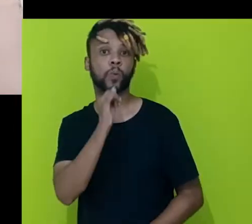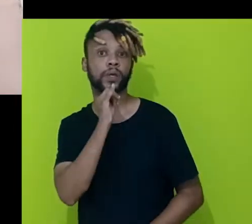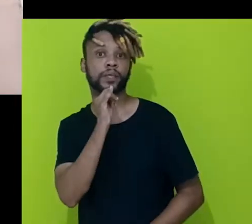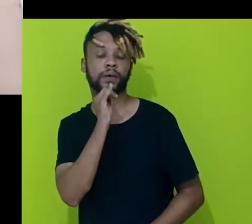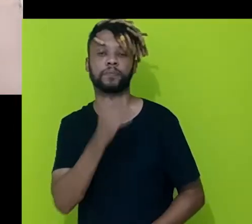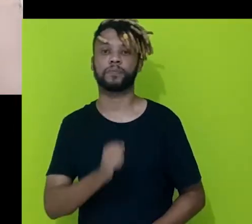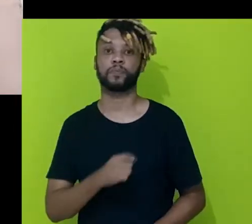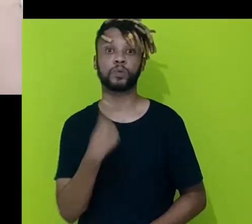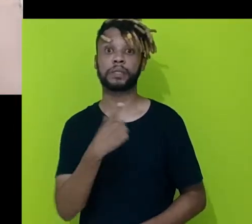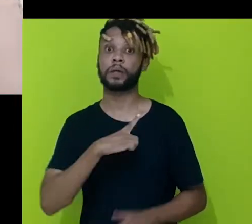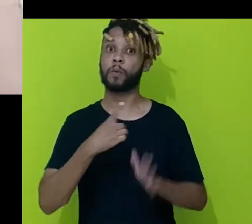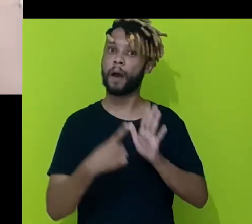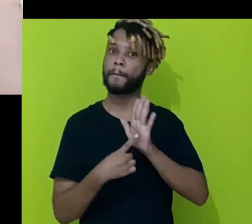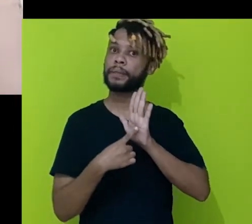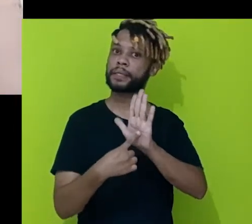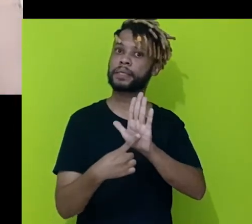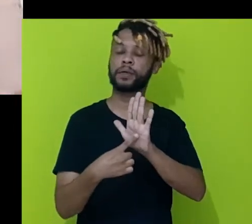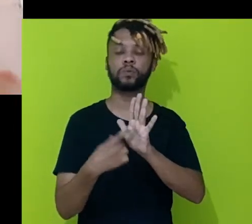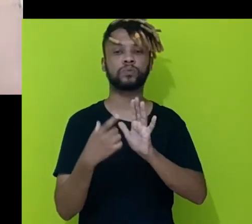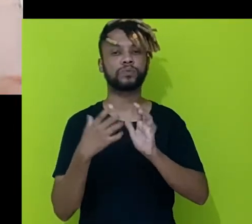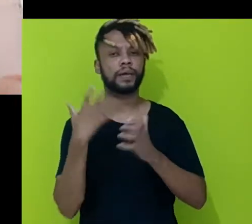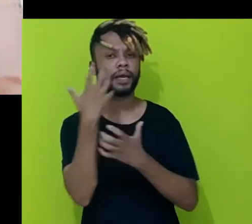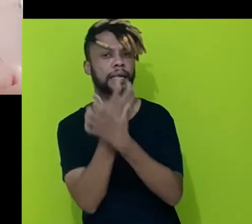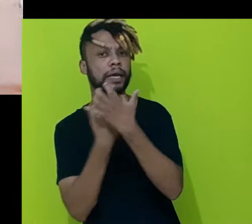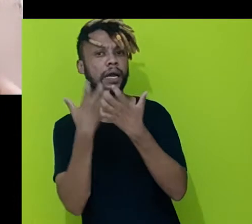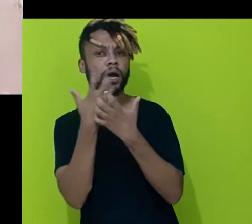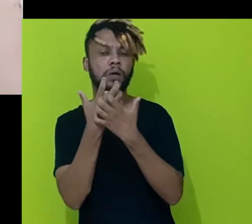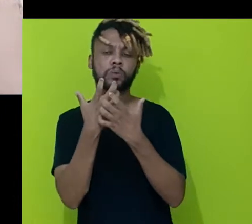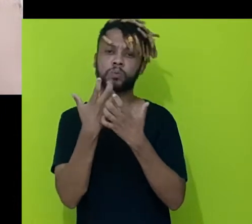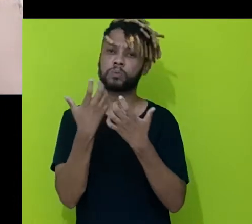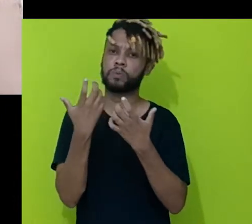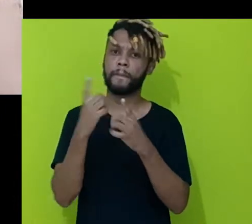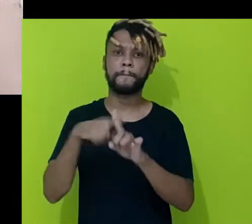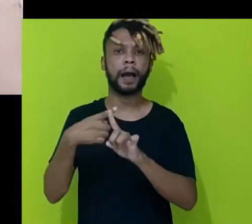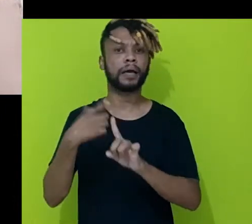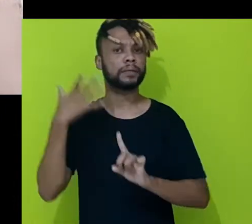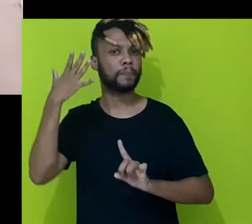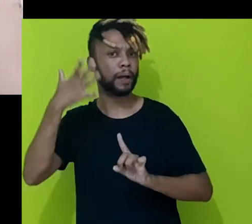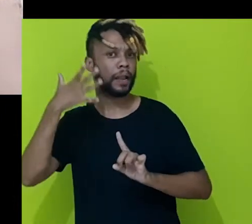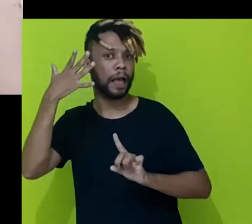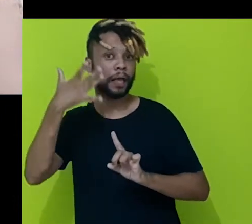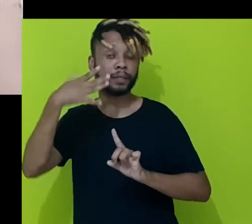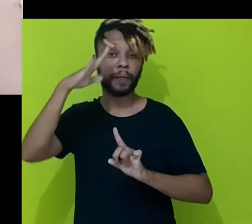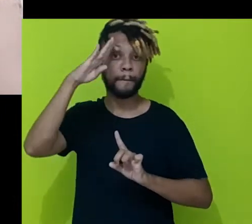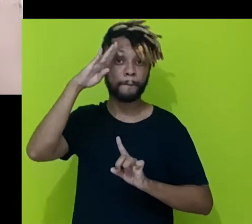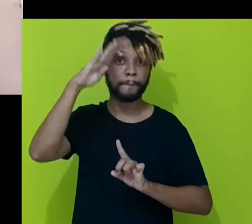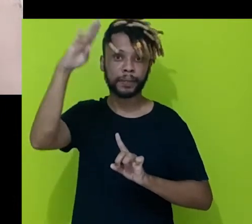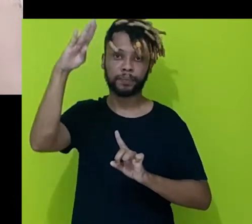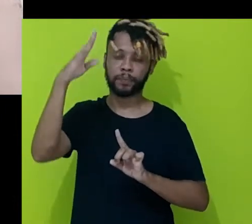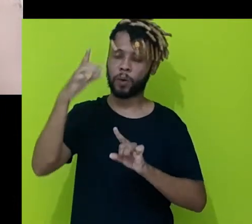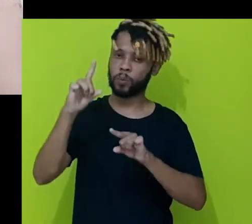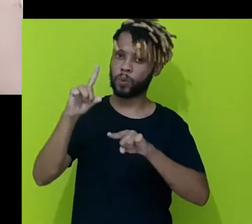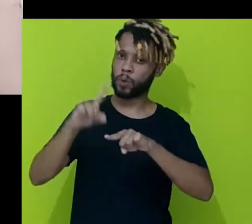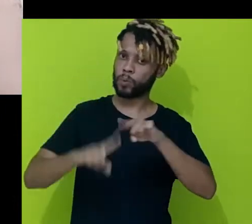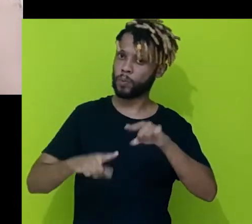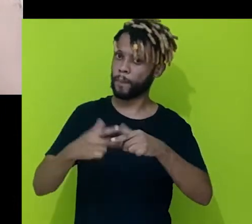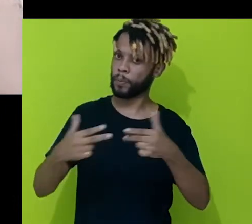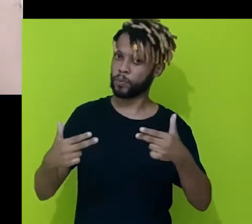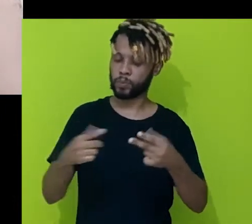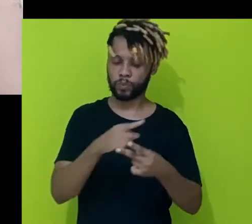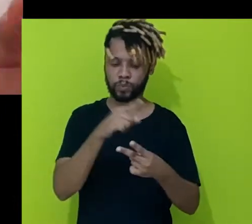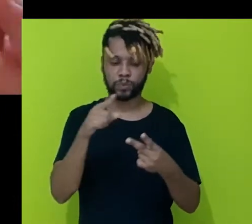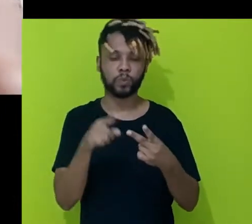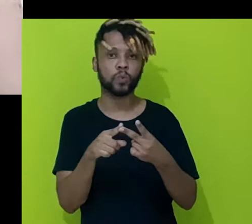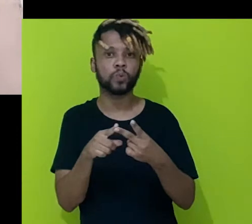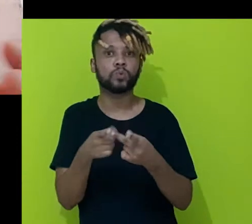canto coral com palestras, que seria o produto principal, né? O segundo produto,